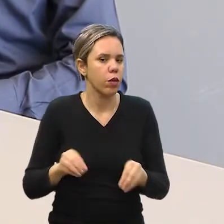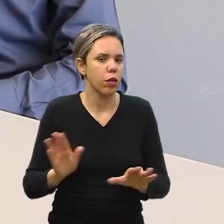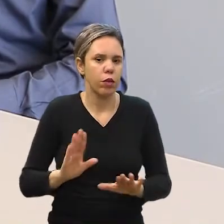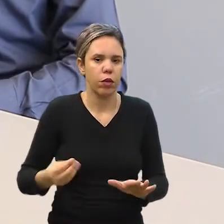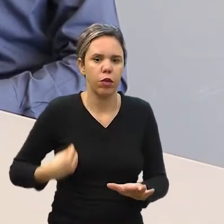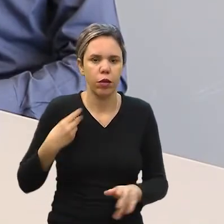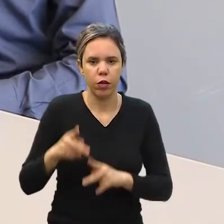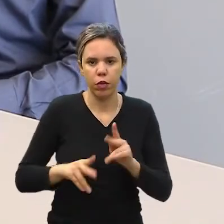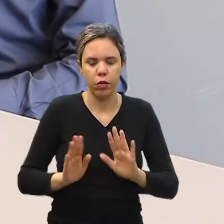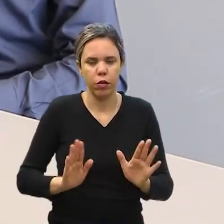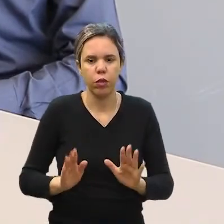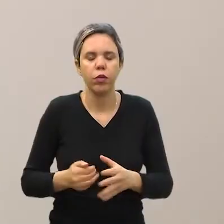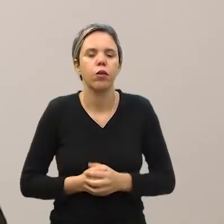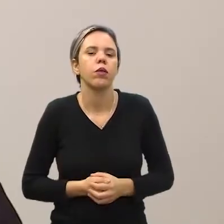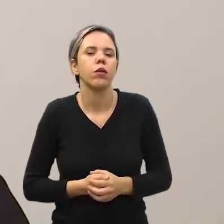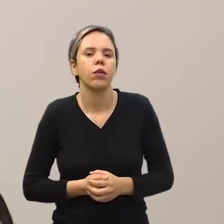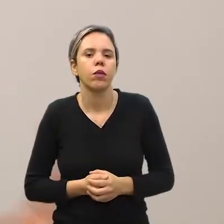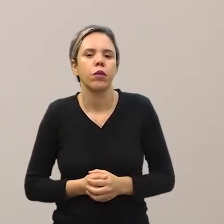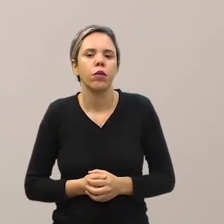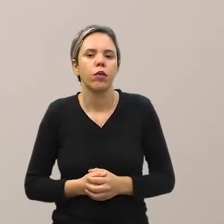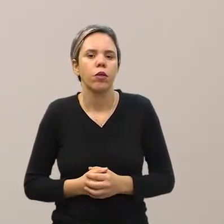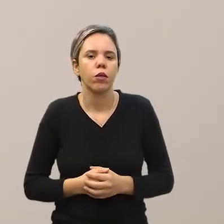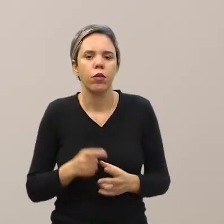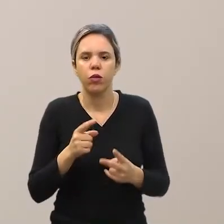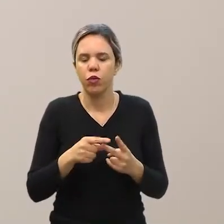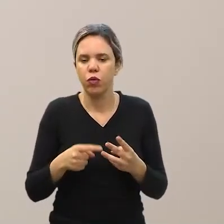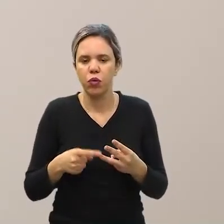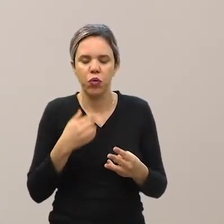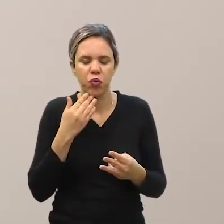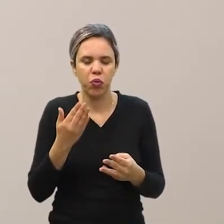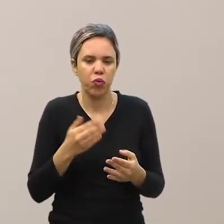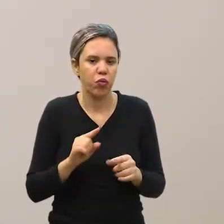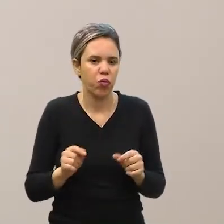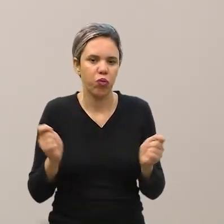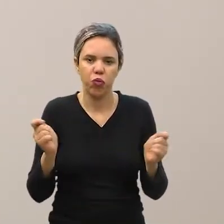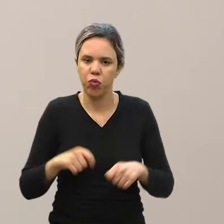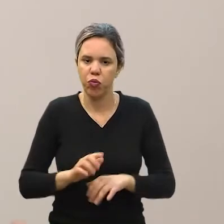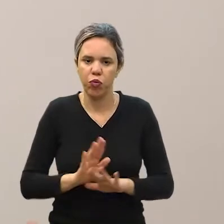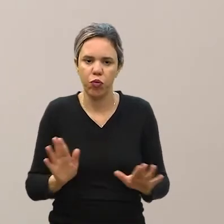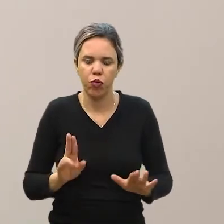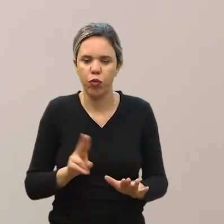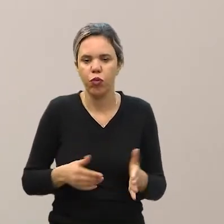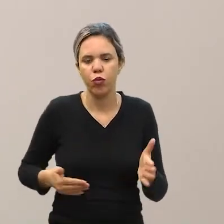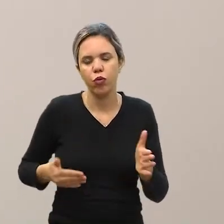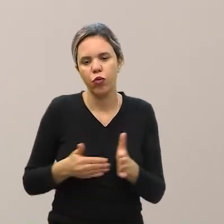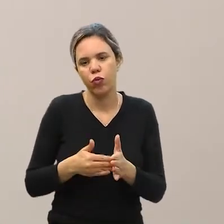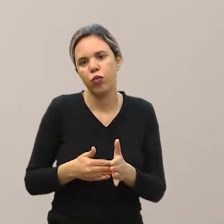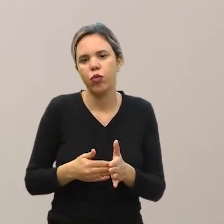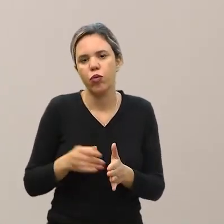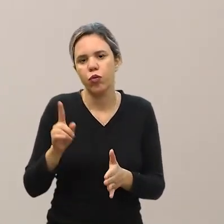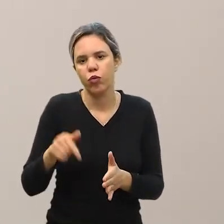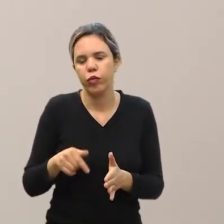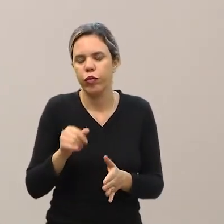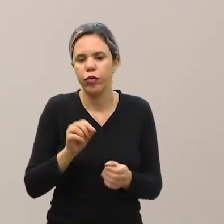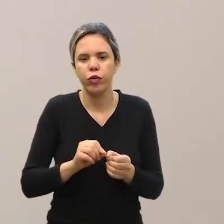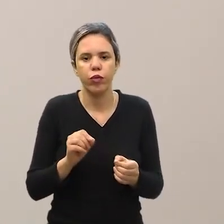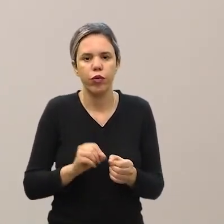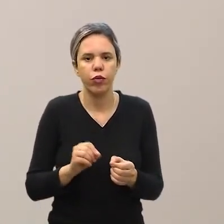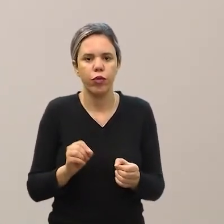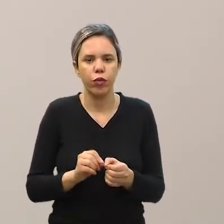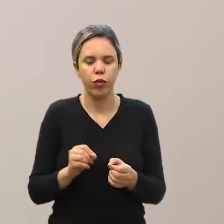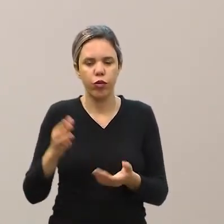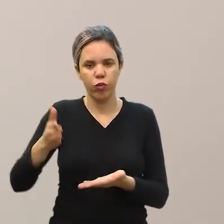vida financeira da pessoa. Se nenhuma dessas formas for possível, o último cenário será